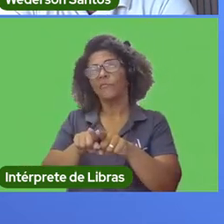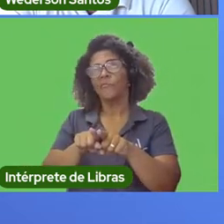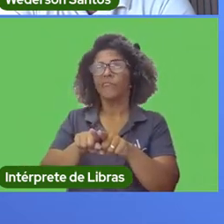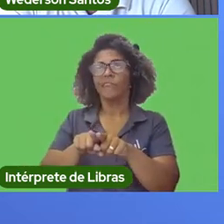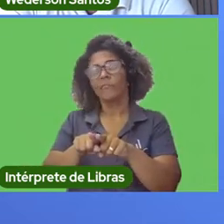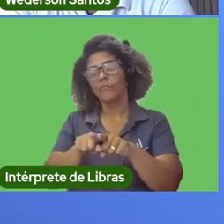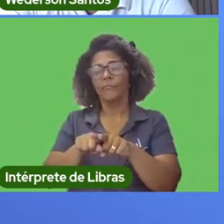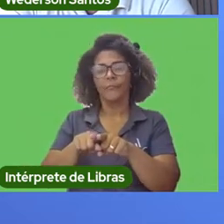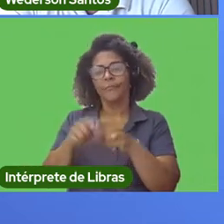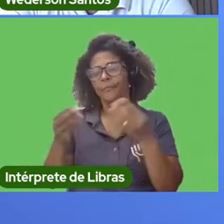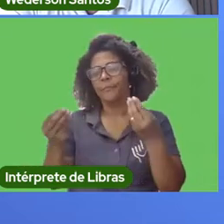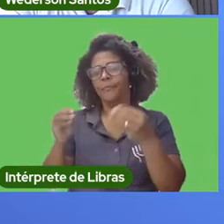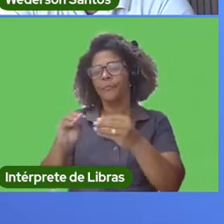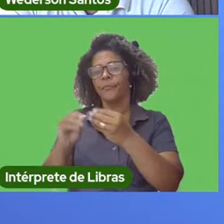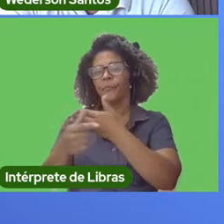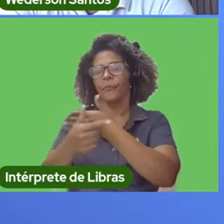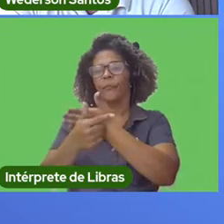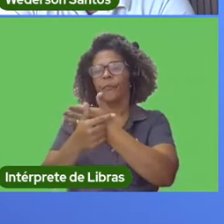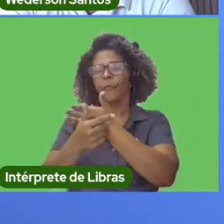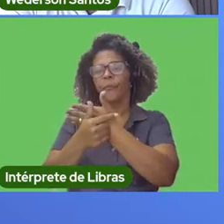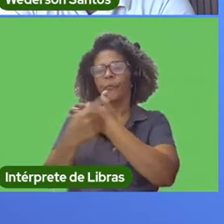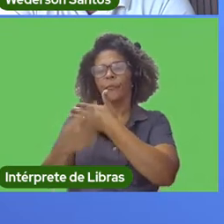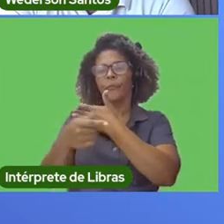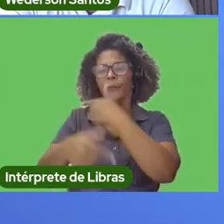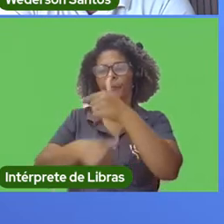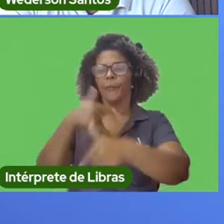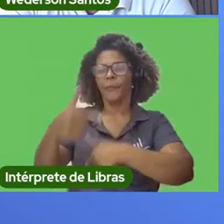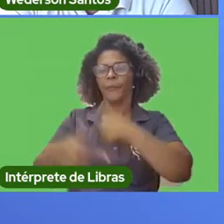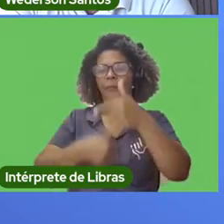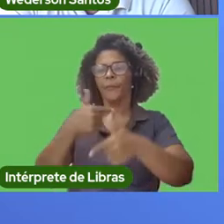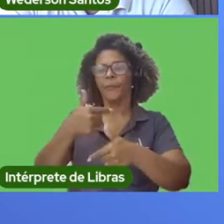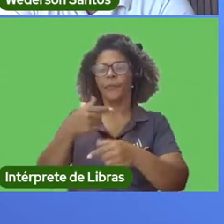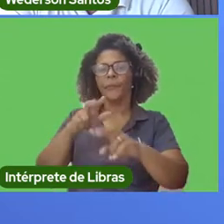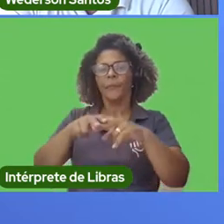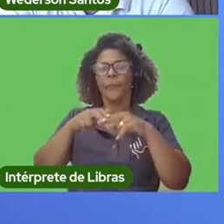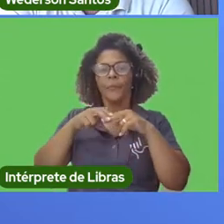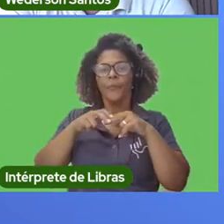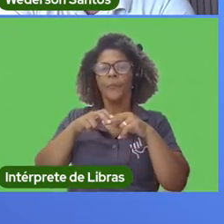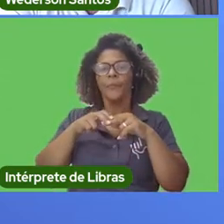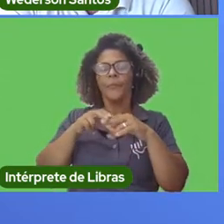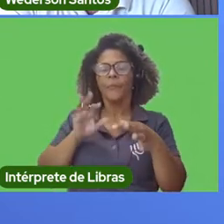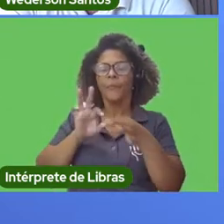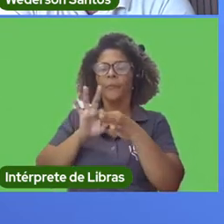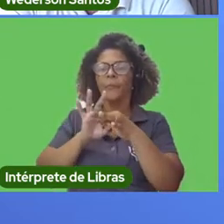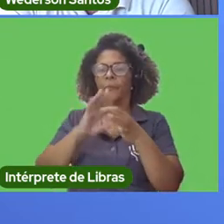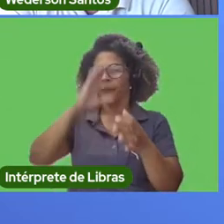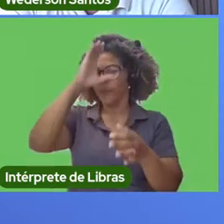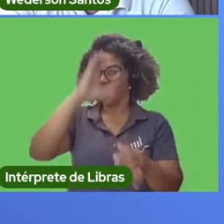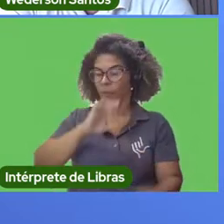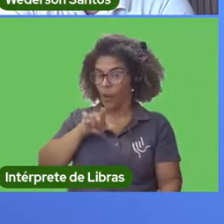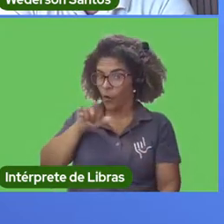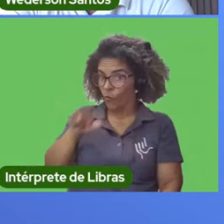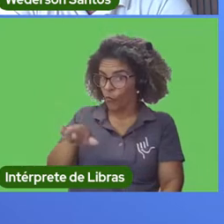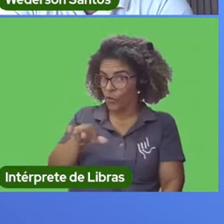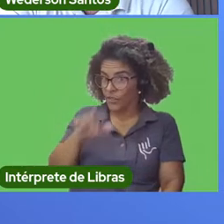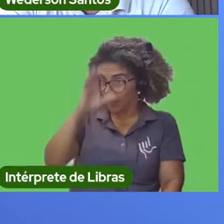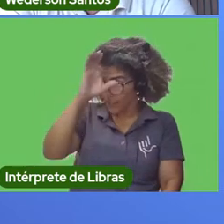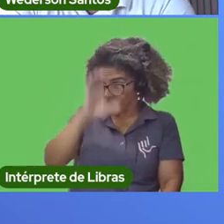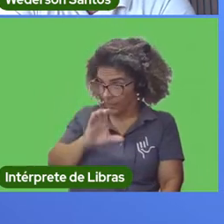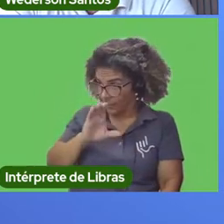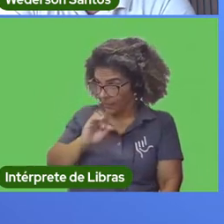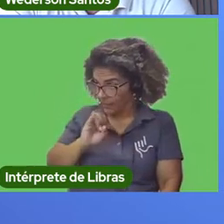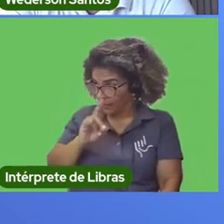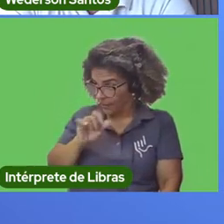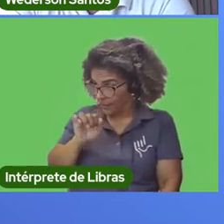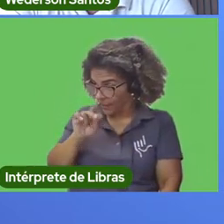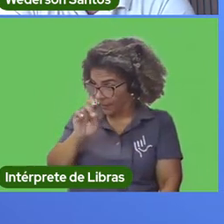colocado para o trabalho, que associa muito ele a questões de cidadania, né? Se você é cidadão, entre aspas, se você tiver